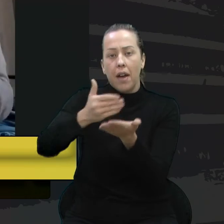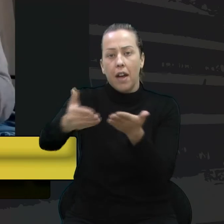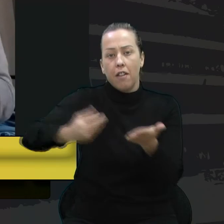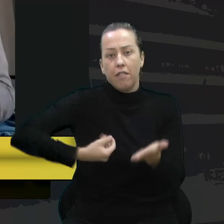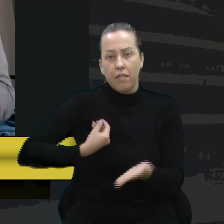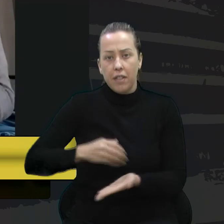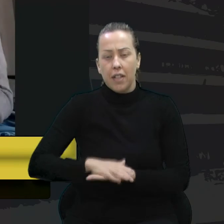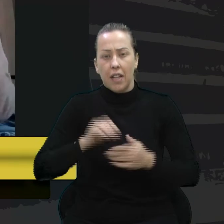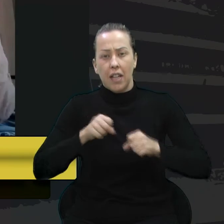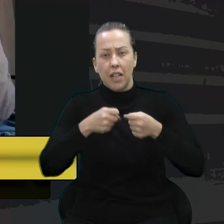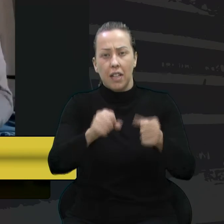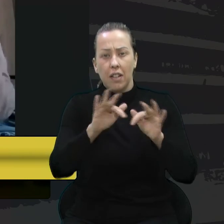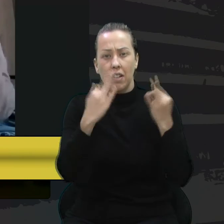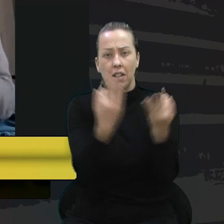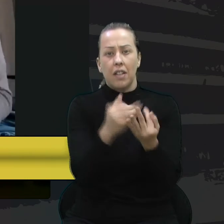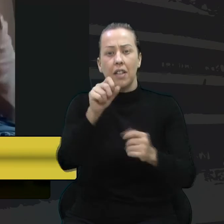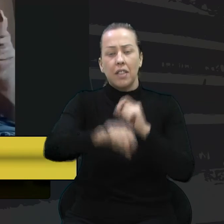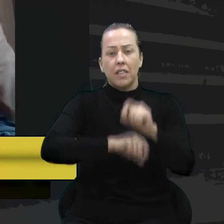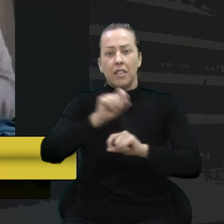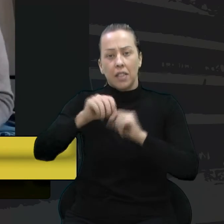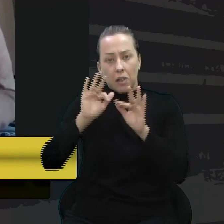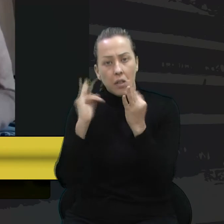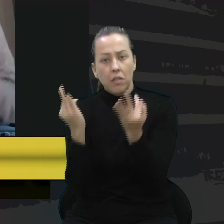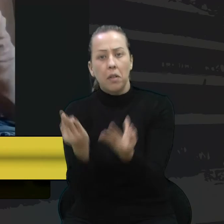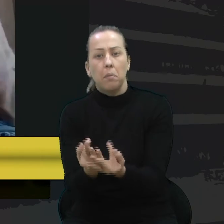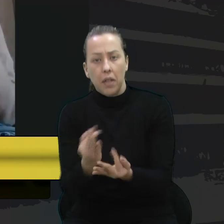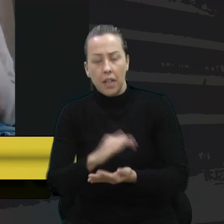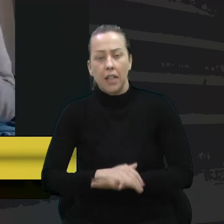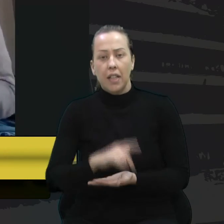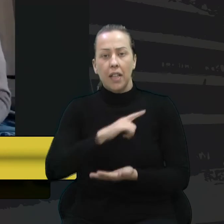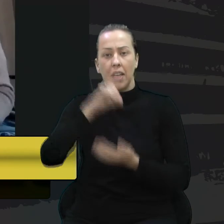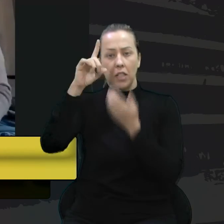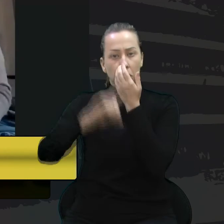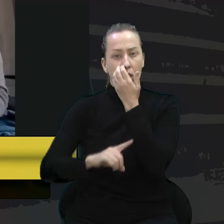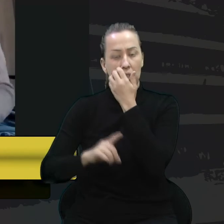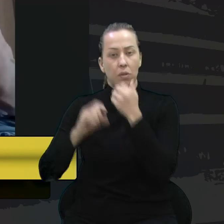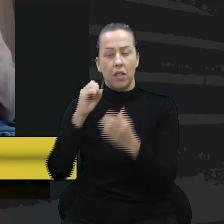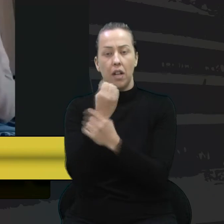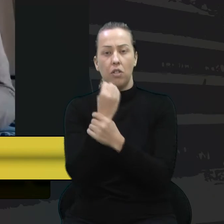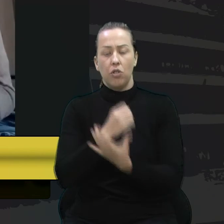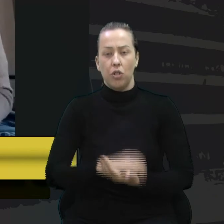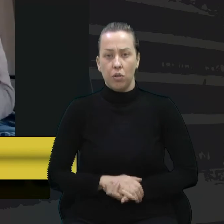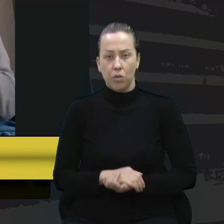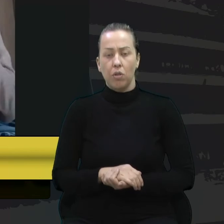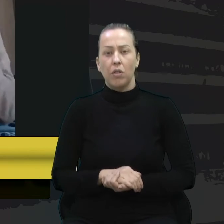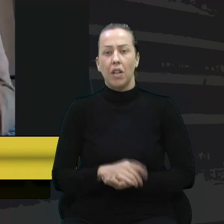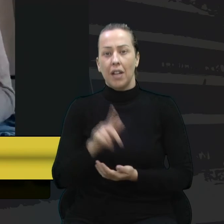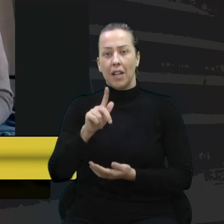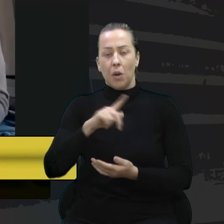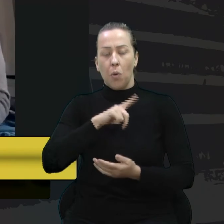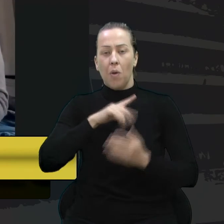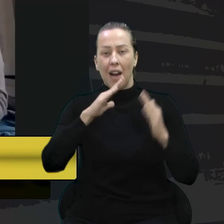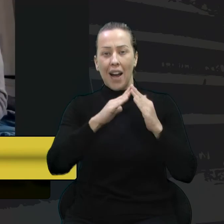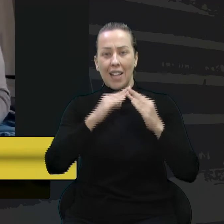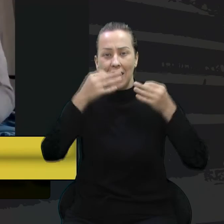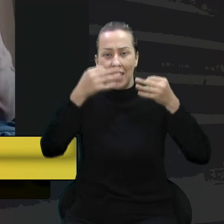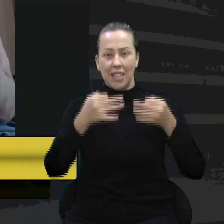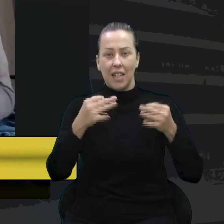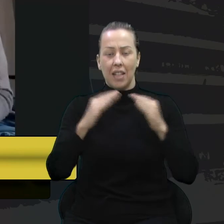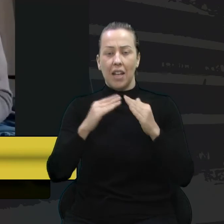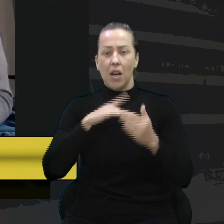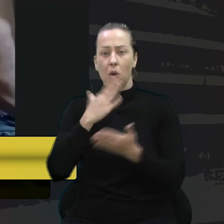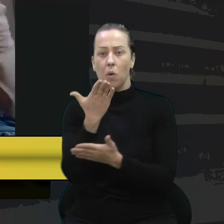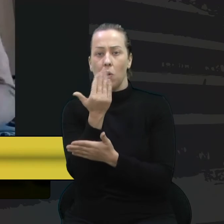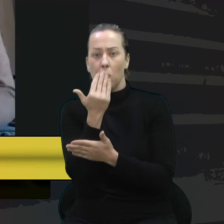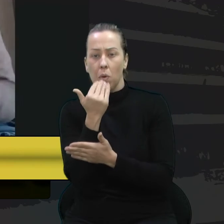defesa da família seja a defesa de uma família com direitos garantidos, com lugar, com moradia digna para morar, com